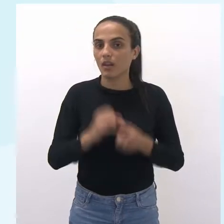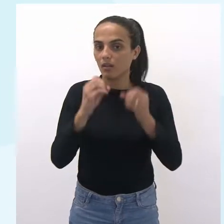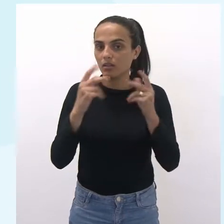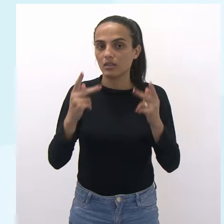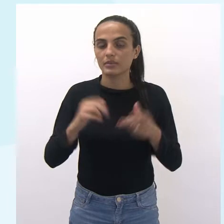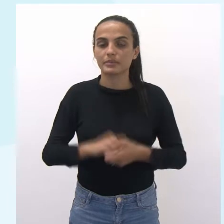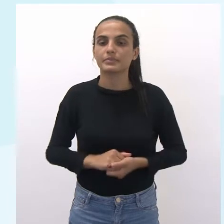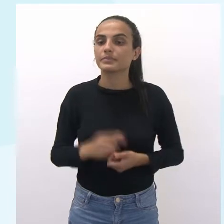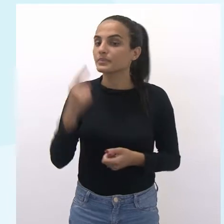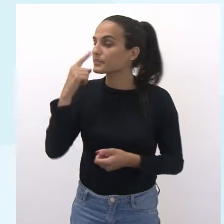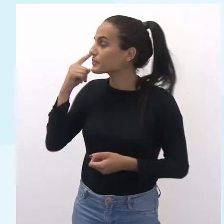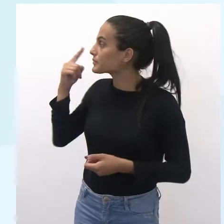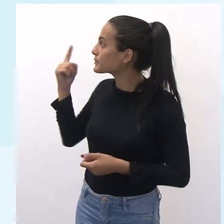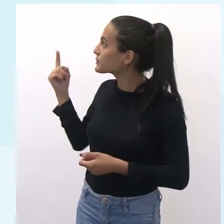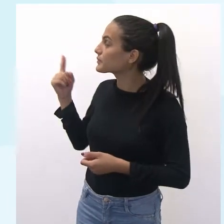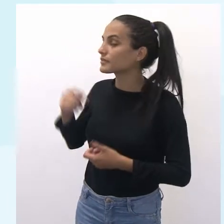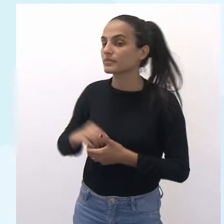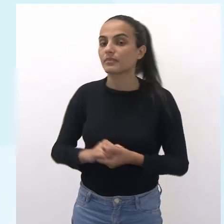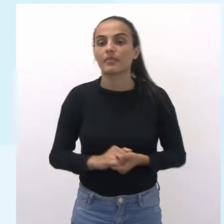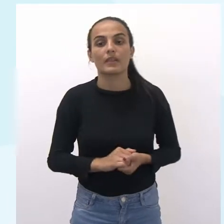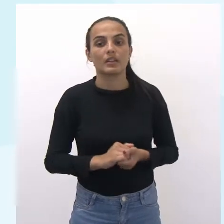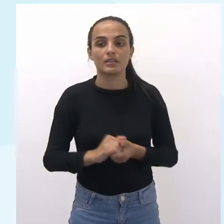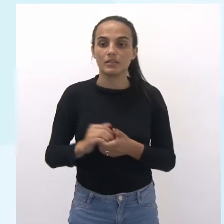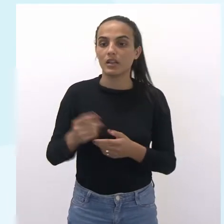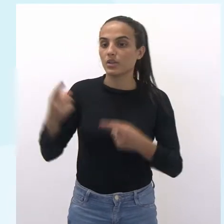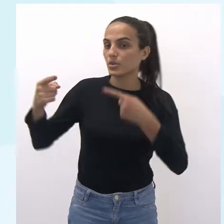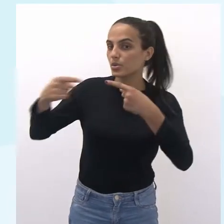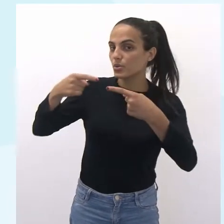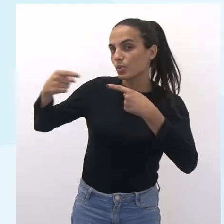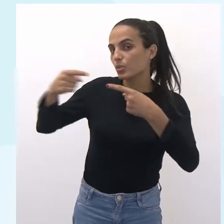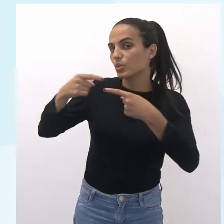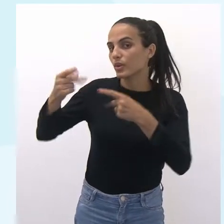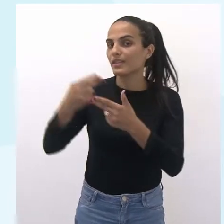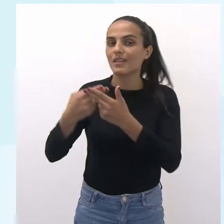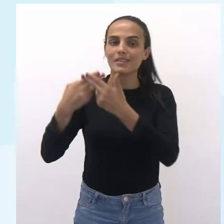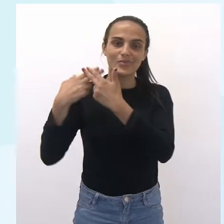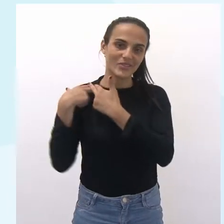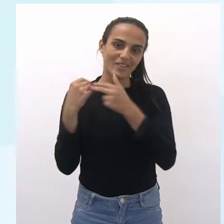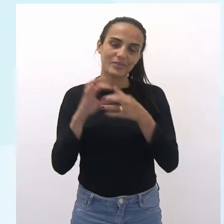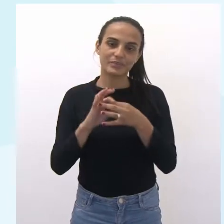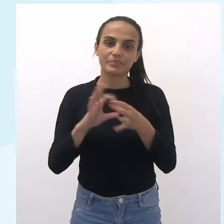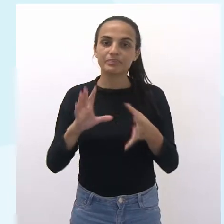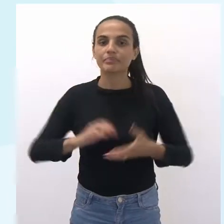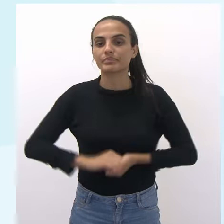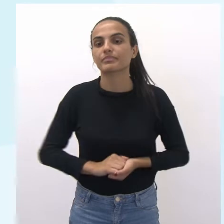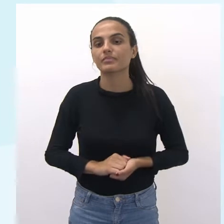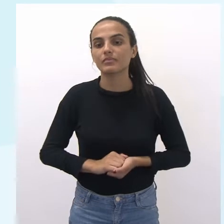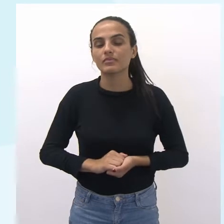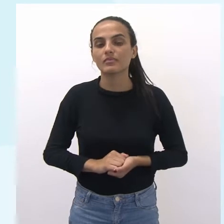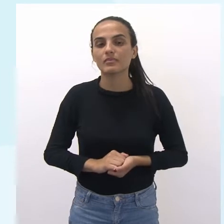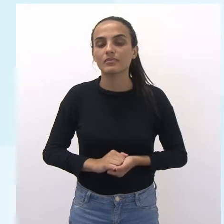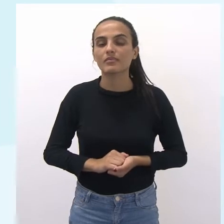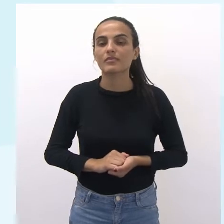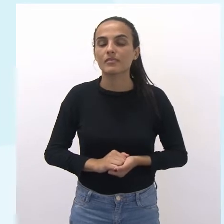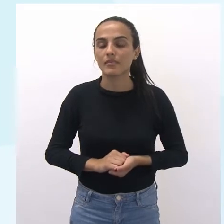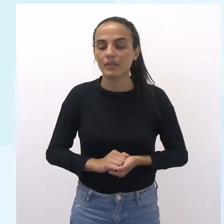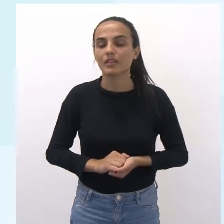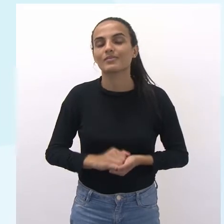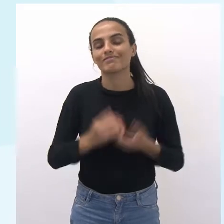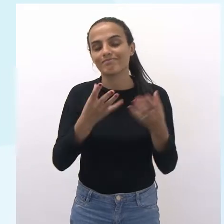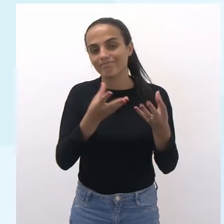próxima é liderar discussões responsáveis. Tem assuntos polêmicos, né, Ademir? E muitos, hein?